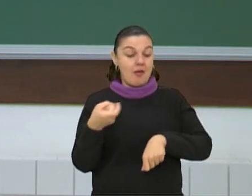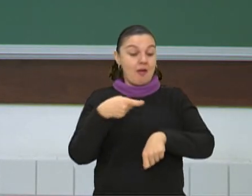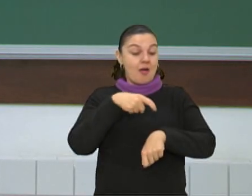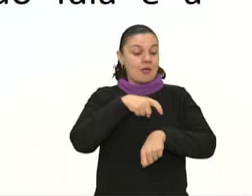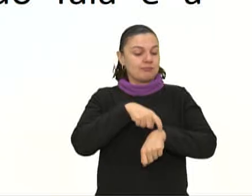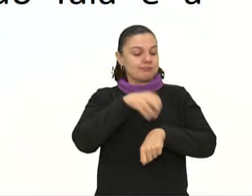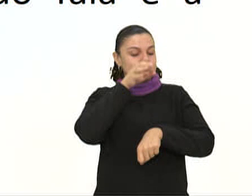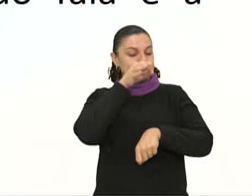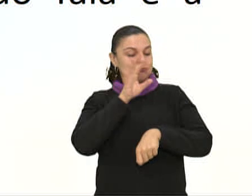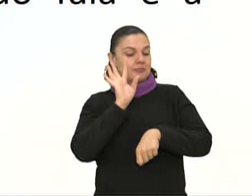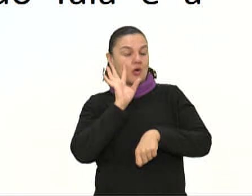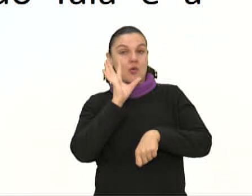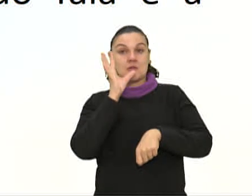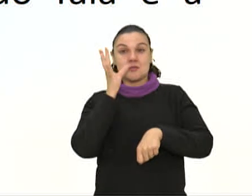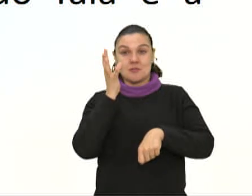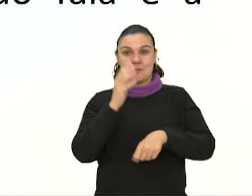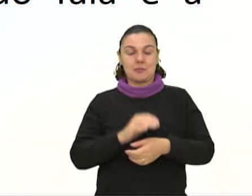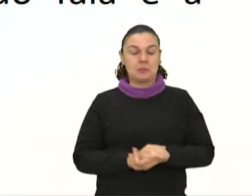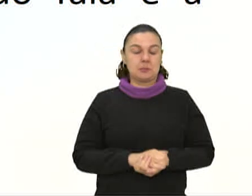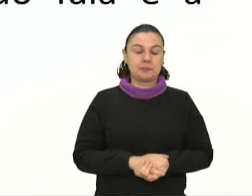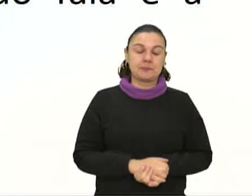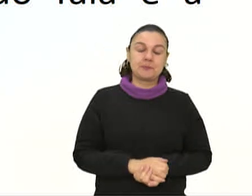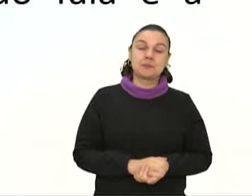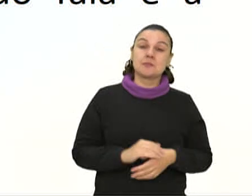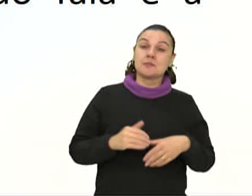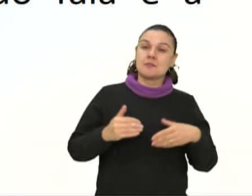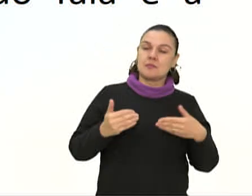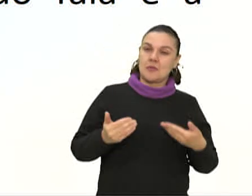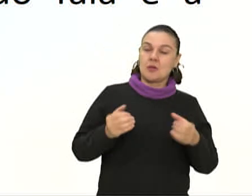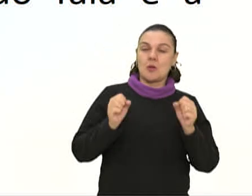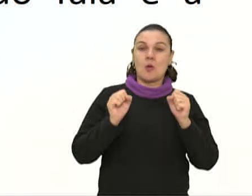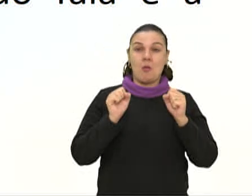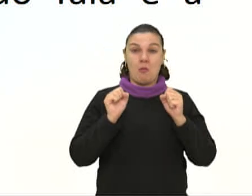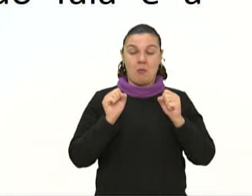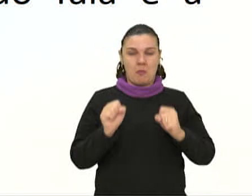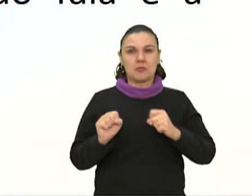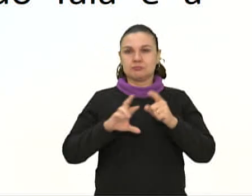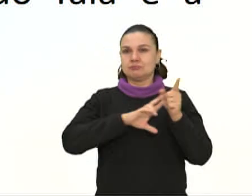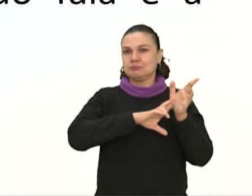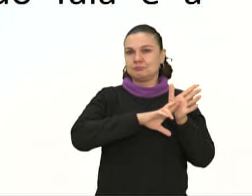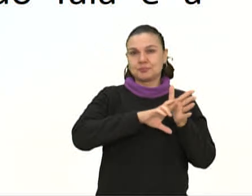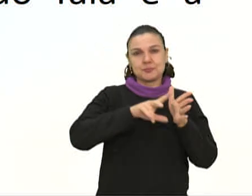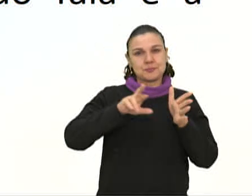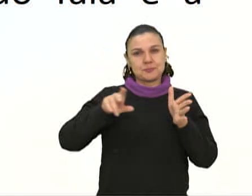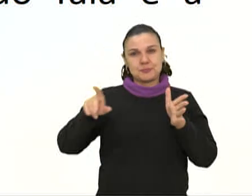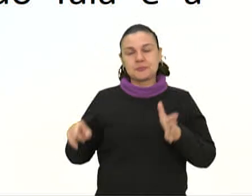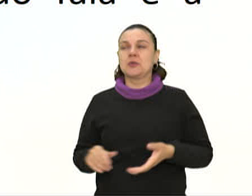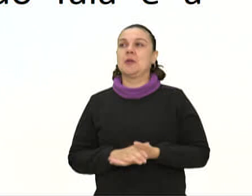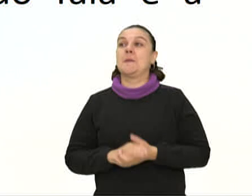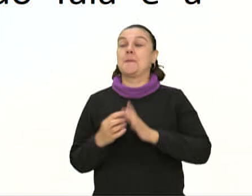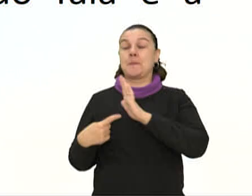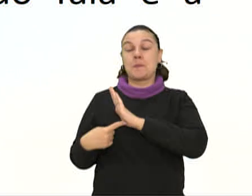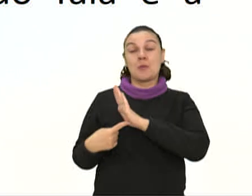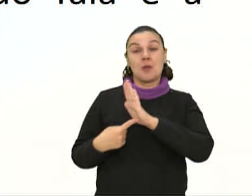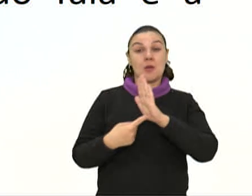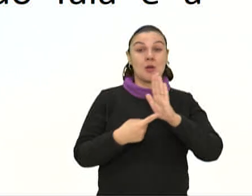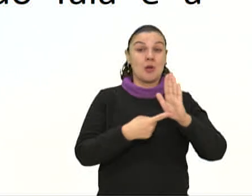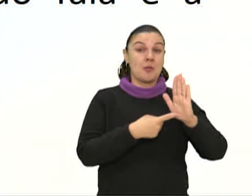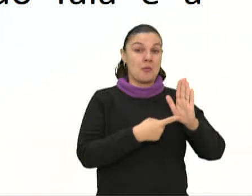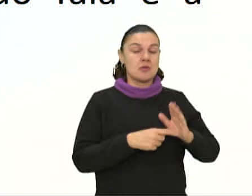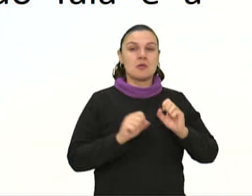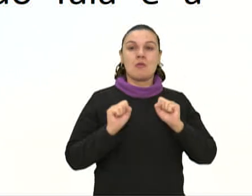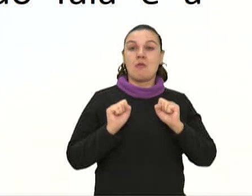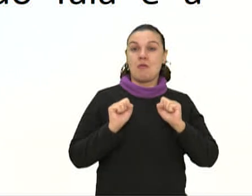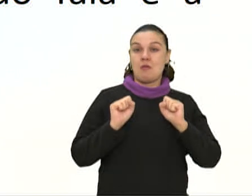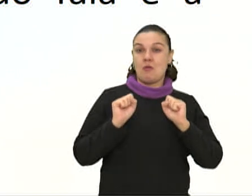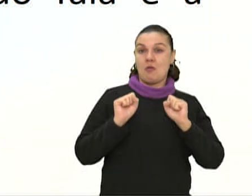momento que a ação verbal está ocorrendo, tá? E ele pode vir em diversos tempos, né? Mostrando o quê? Que pode